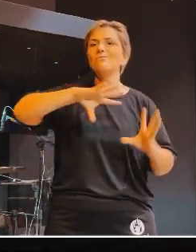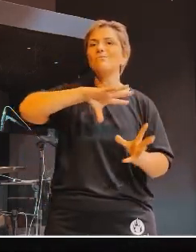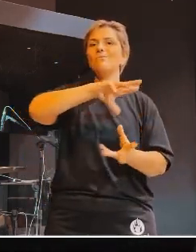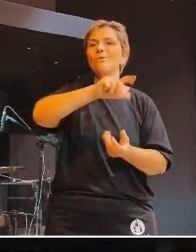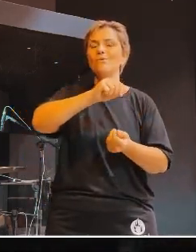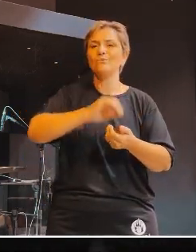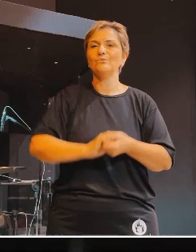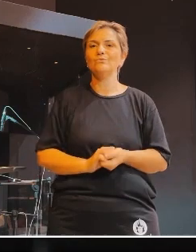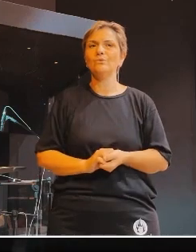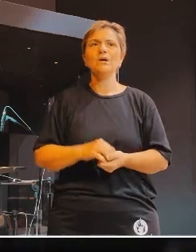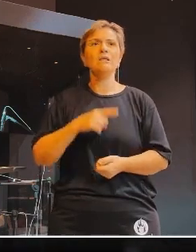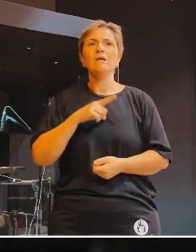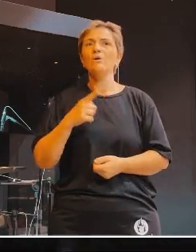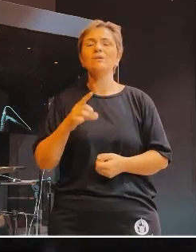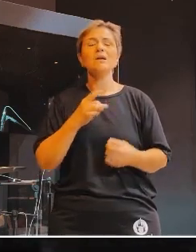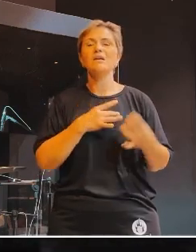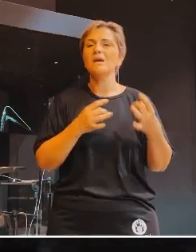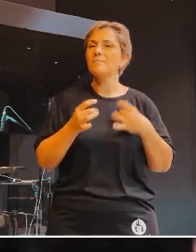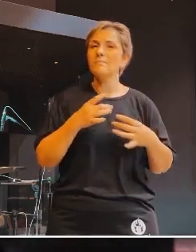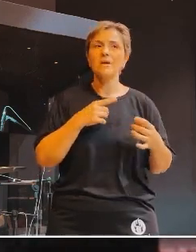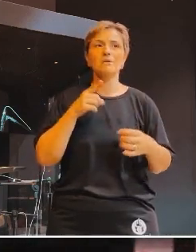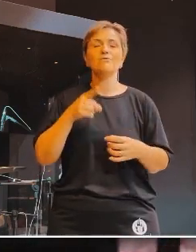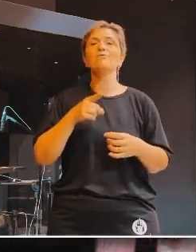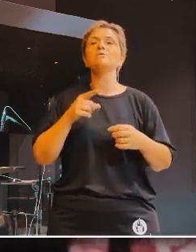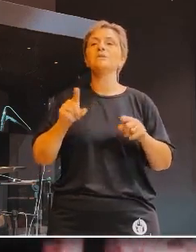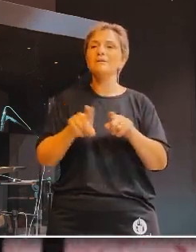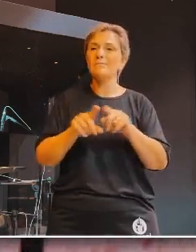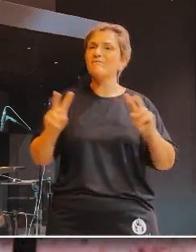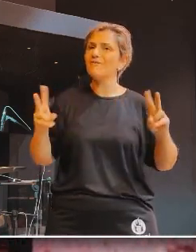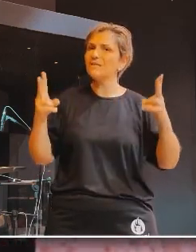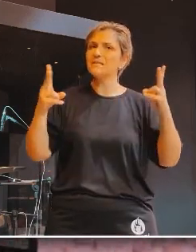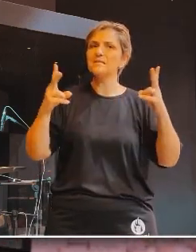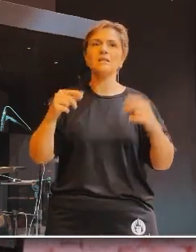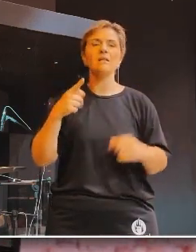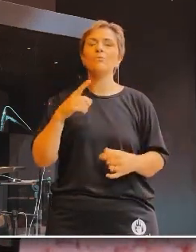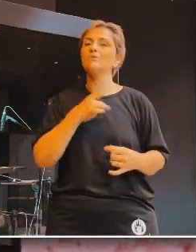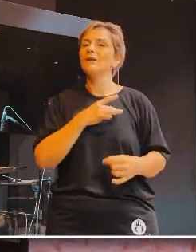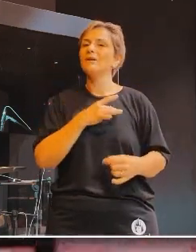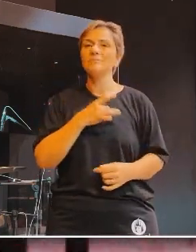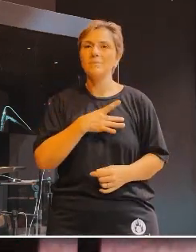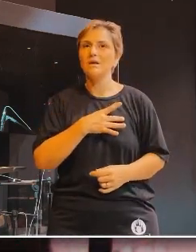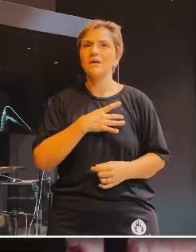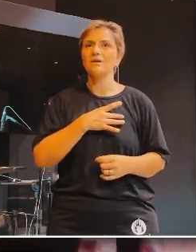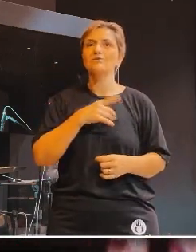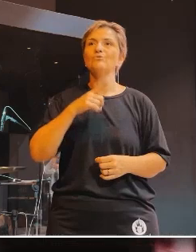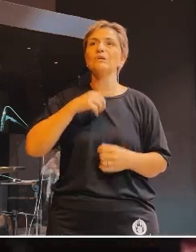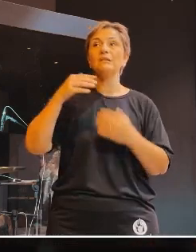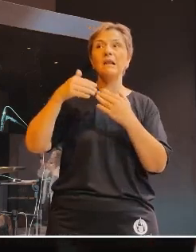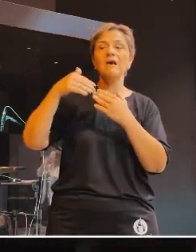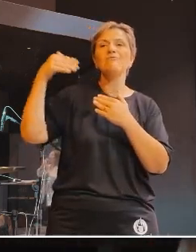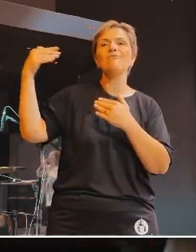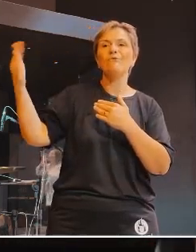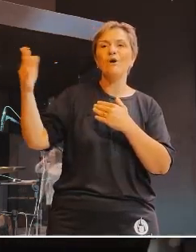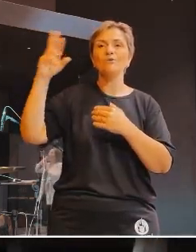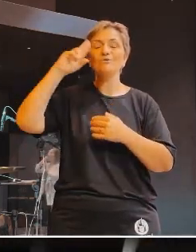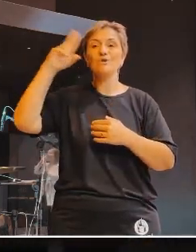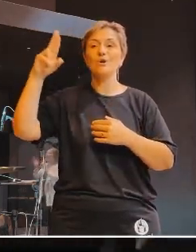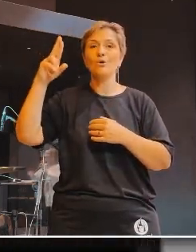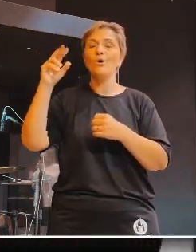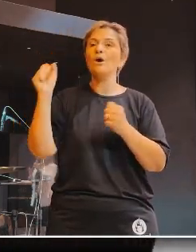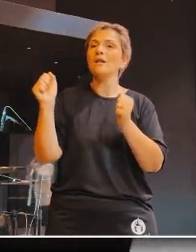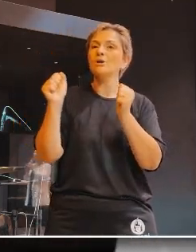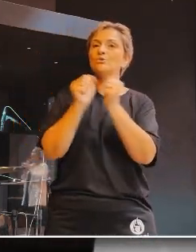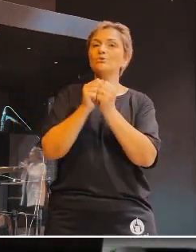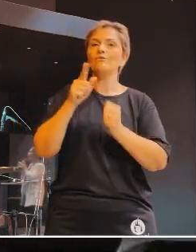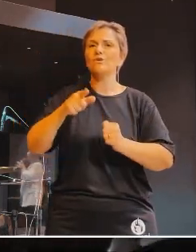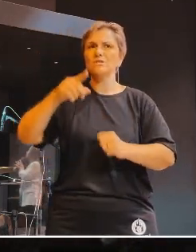Não tenha medo do que está lá fora. O Senhor é contigo. Ele é o nosso